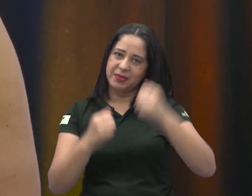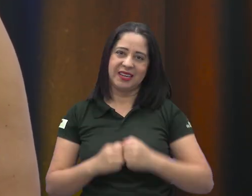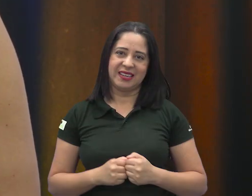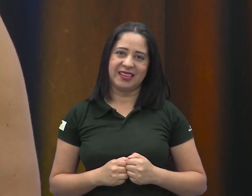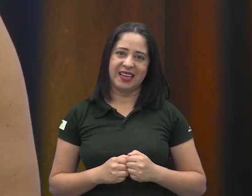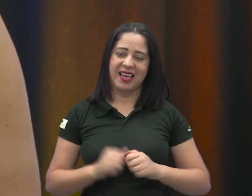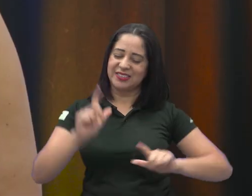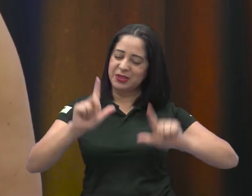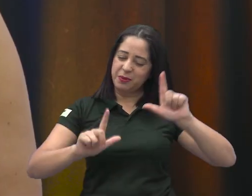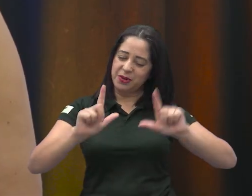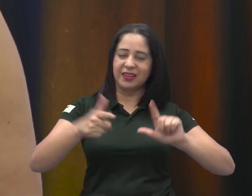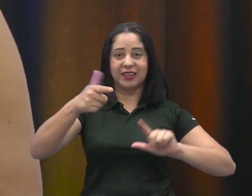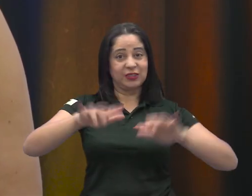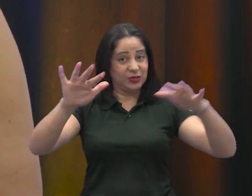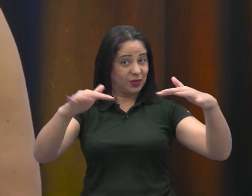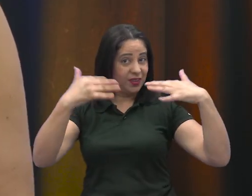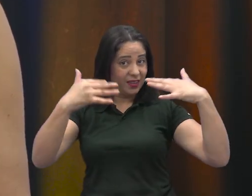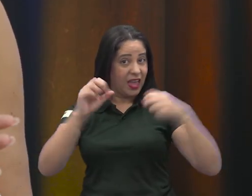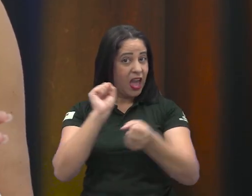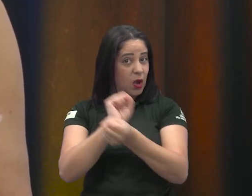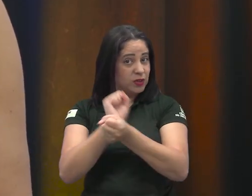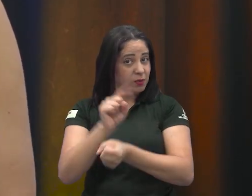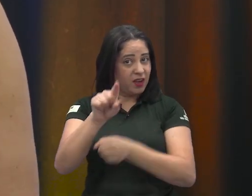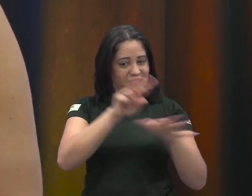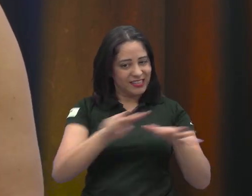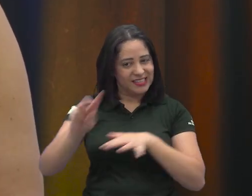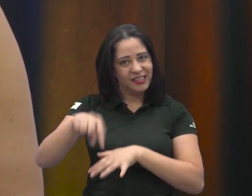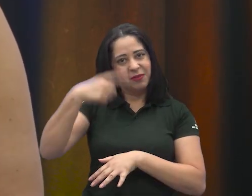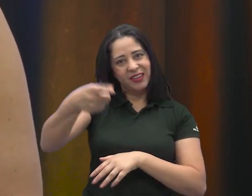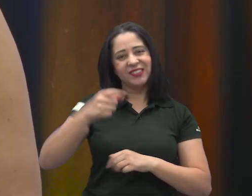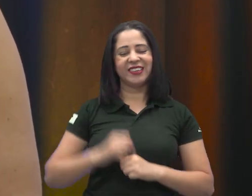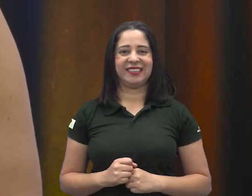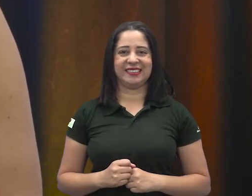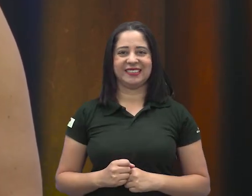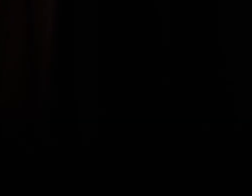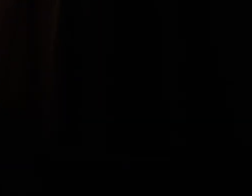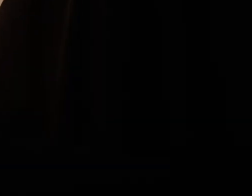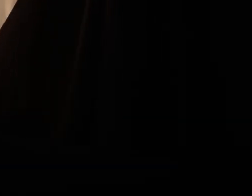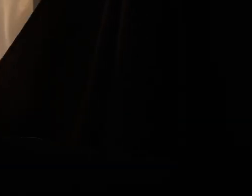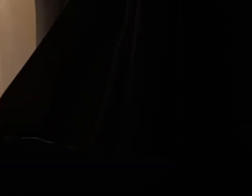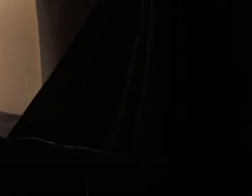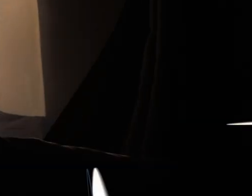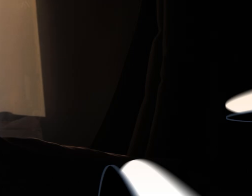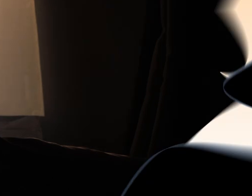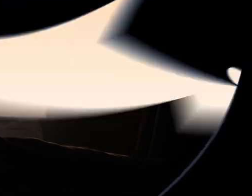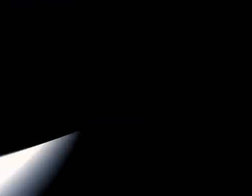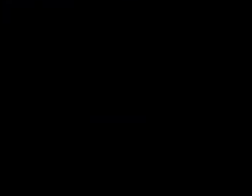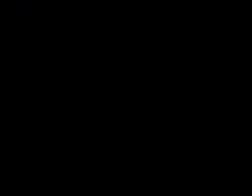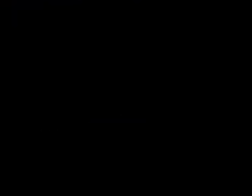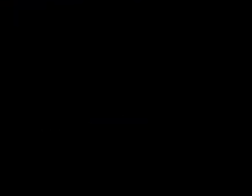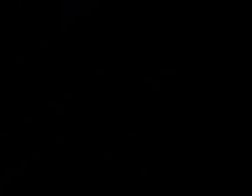obrigada por mais esse episódio aqui comigo. Espero você para o próximo Inspiração.